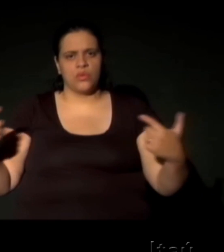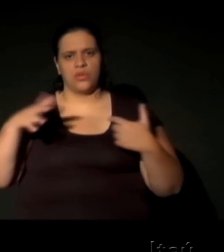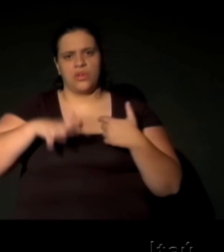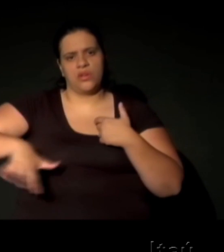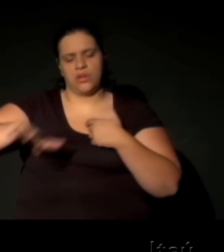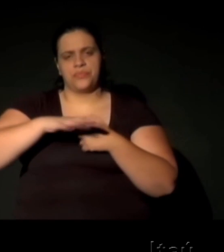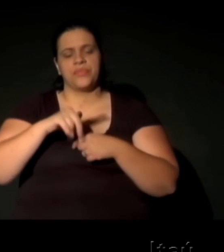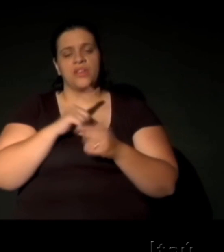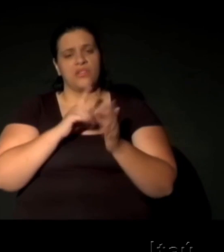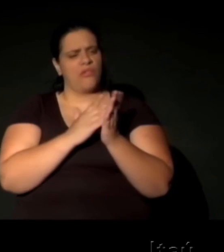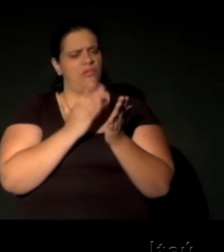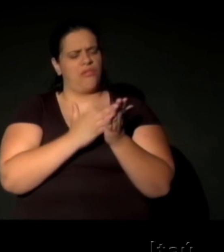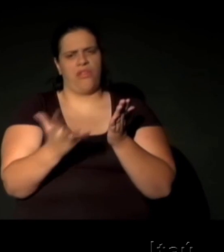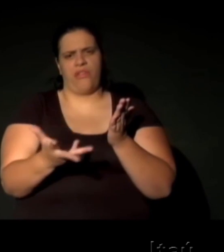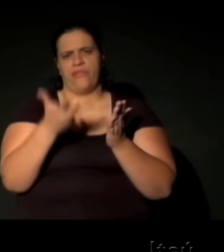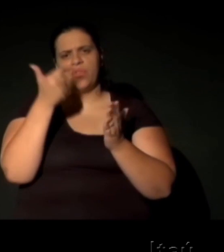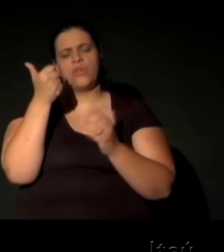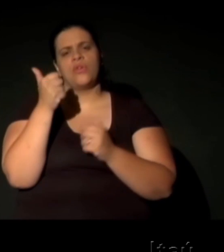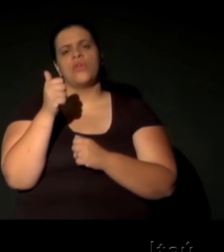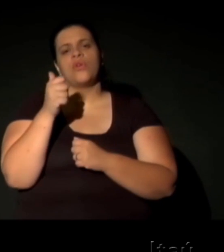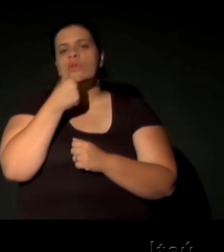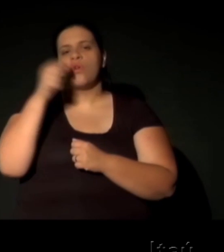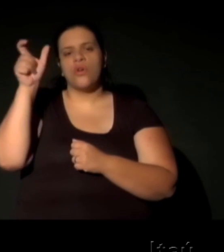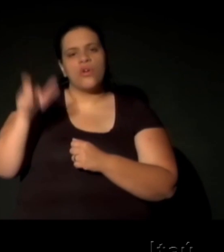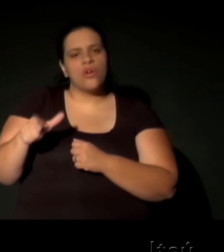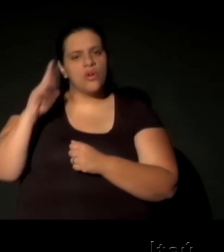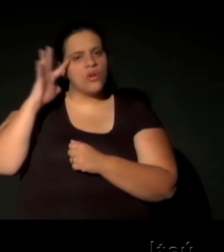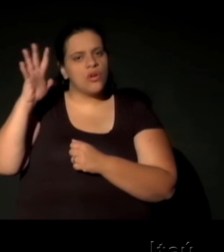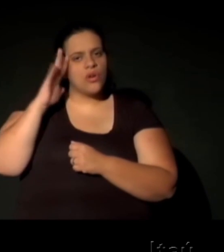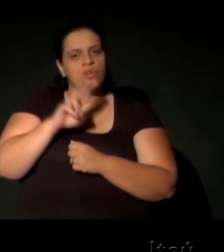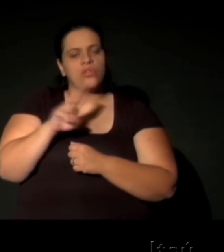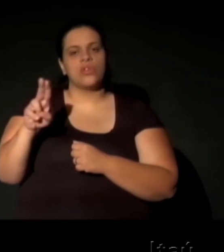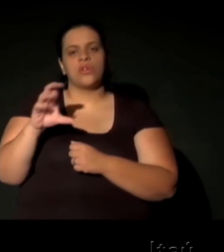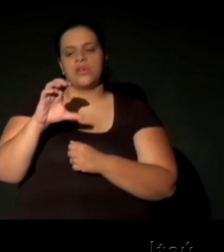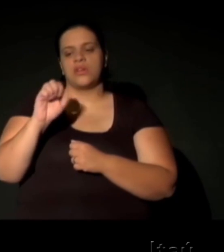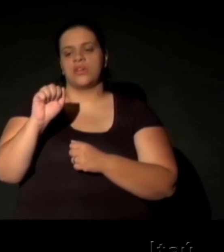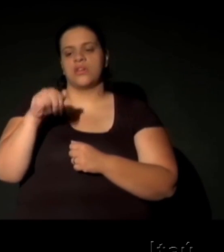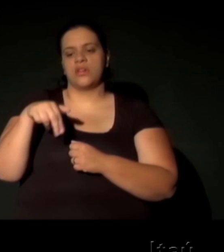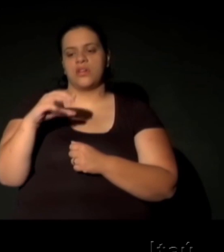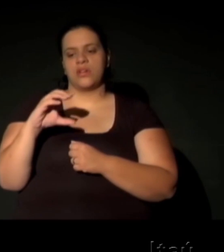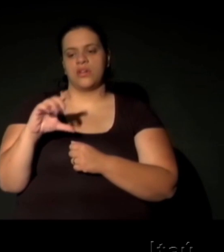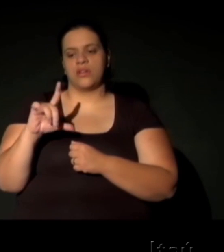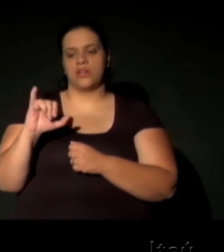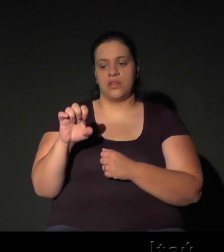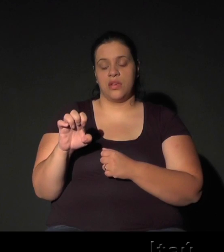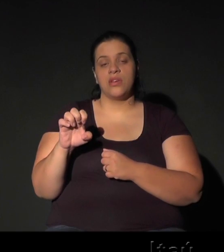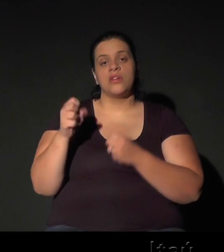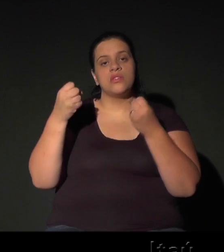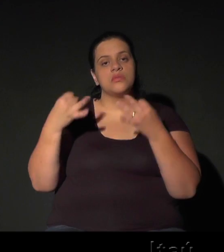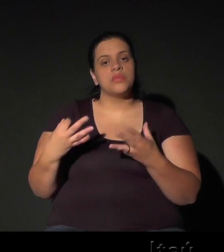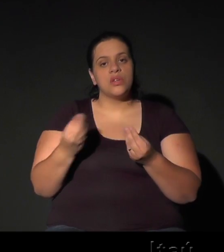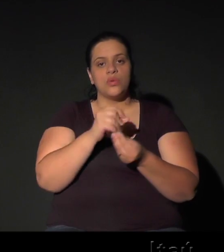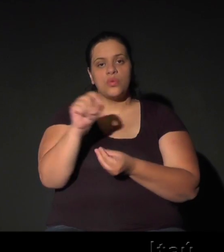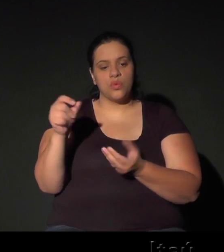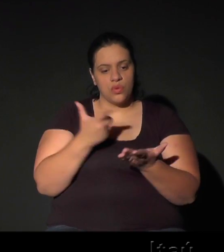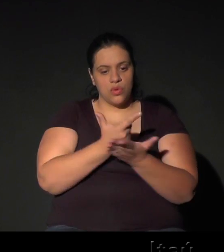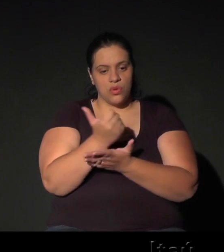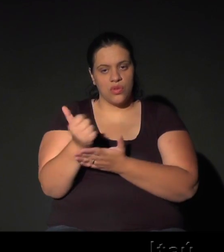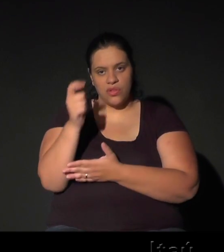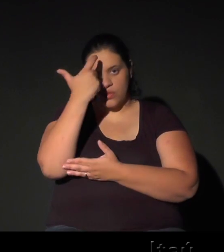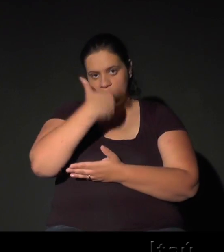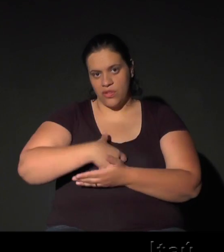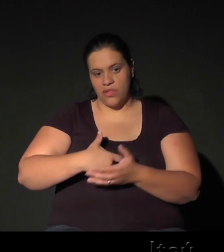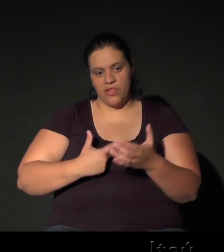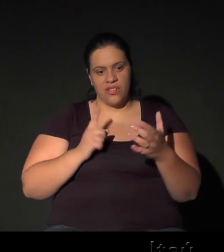né Tem um livro ótimo que é de de um teórico chamado eh canclini né que ele fala dos consumidores e cidadãos